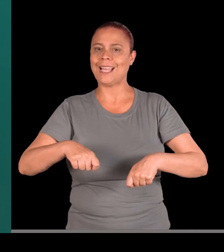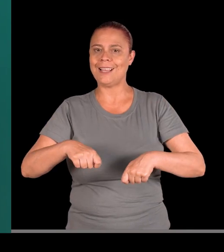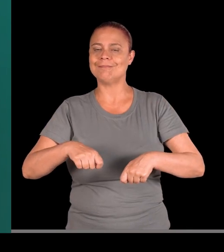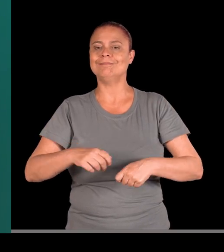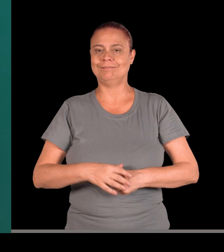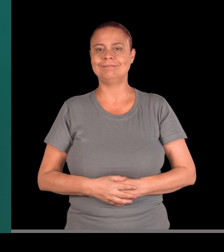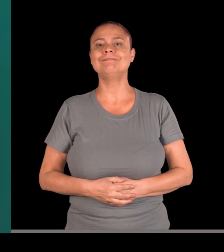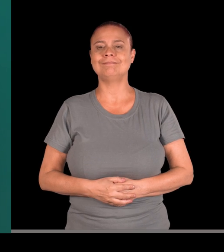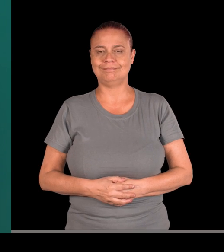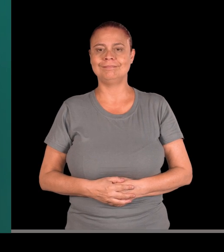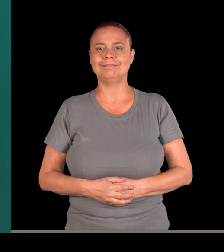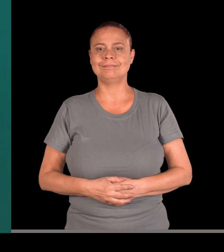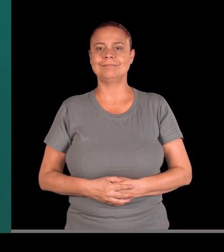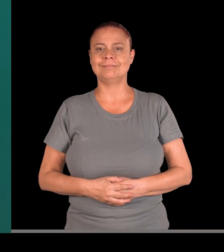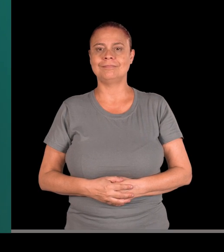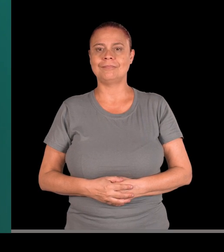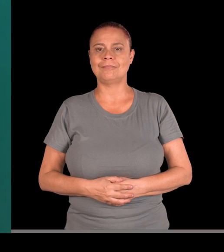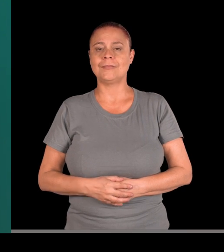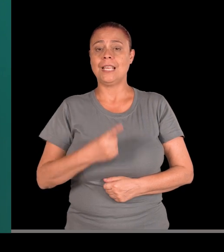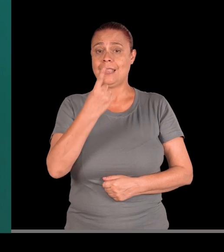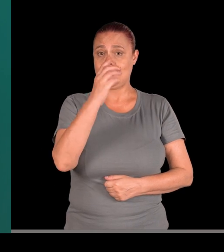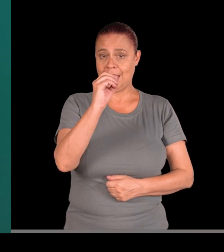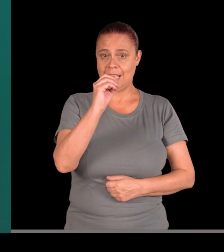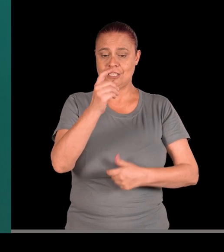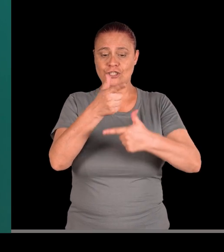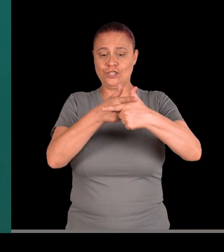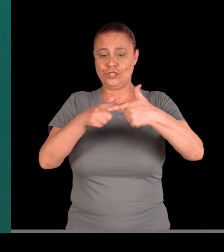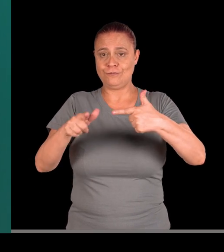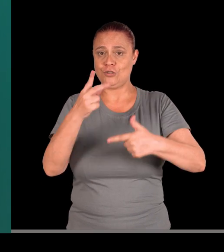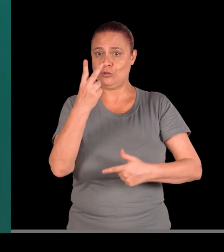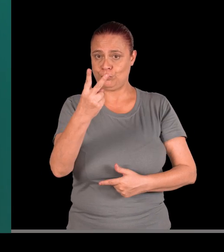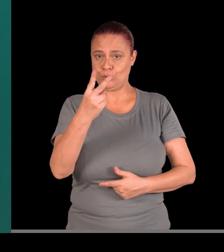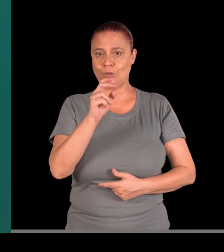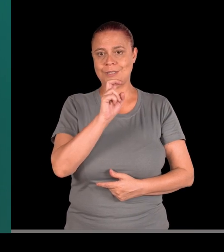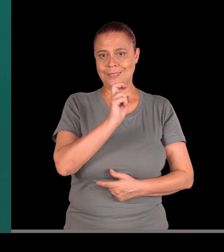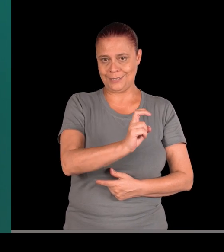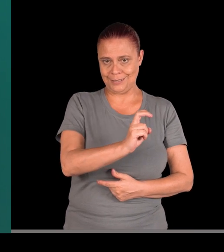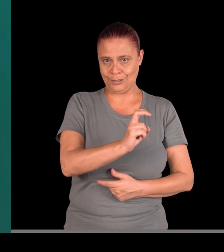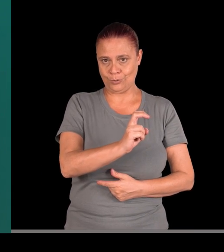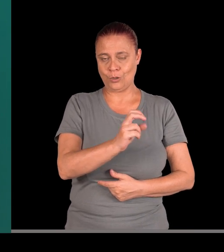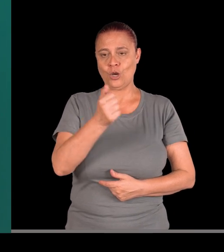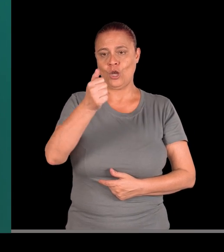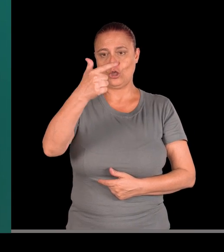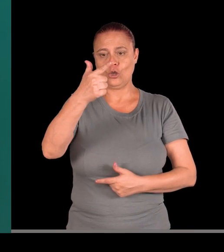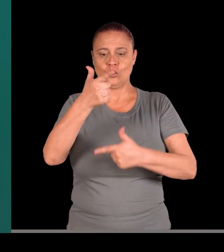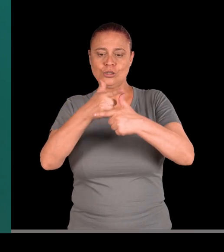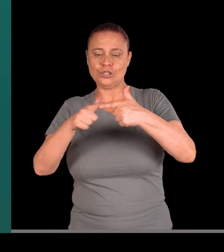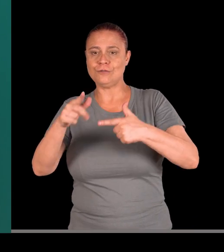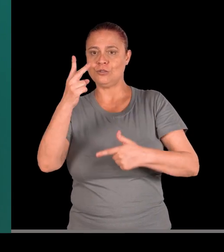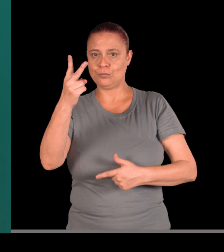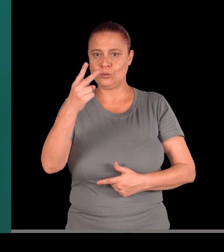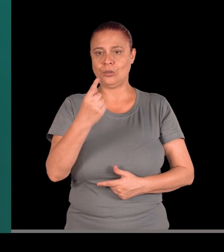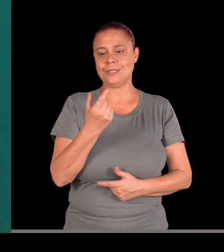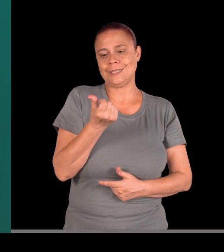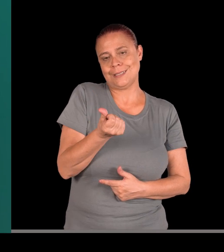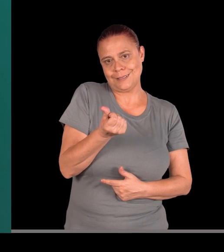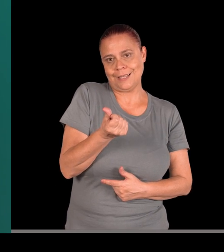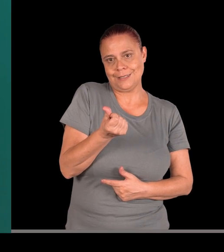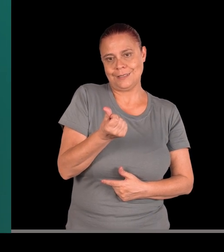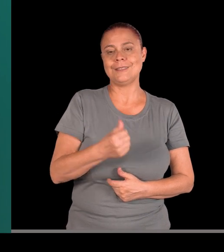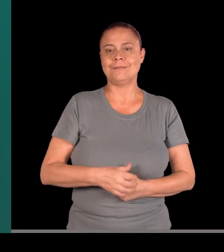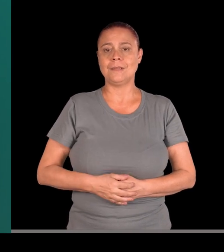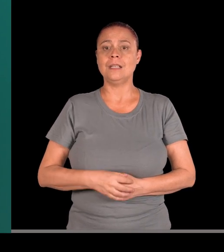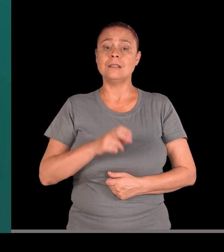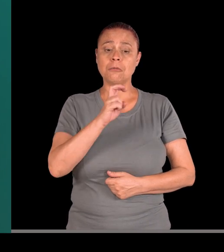10 e o 12 são divisíveis por 2. Então, 10 dividido por 2 dá 5. 12 dividido por 2